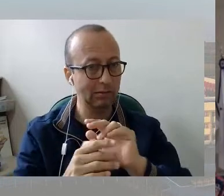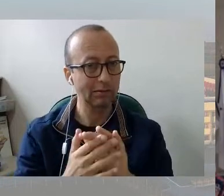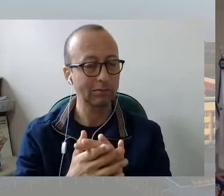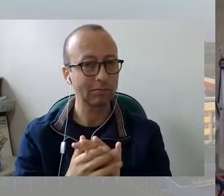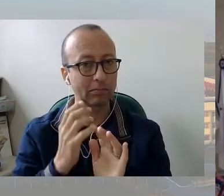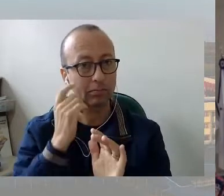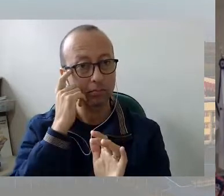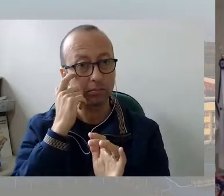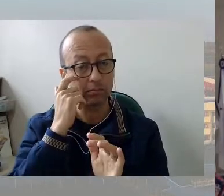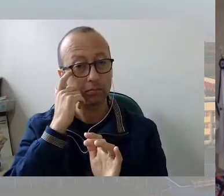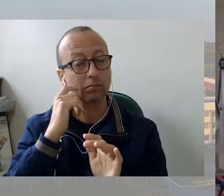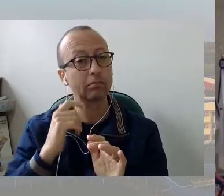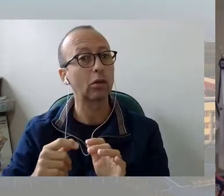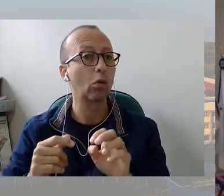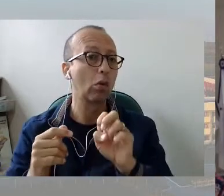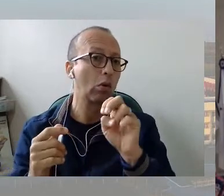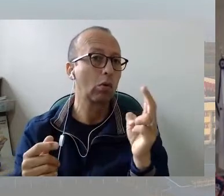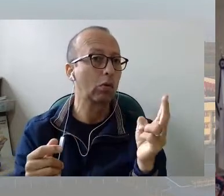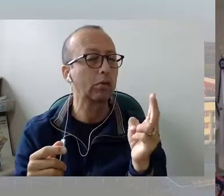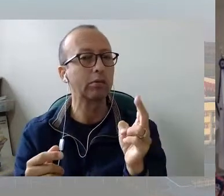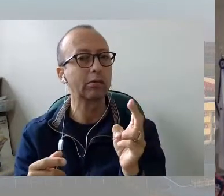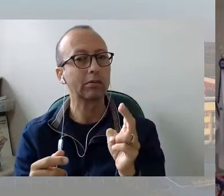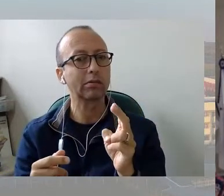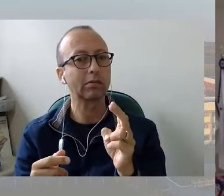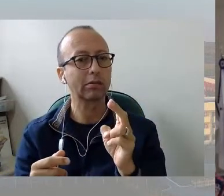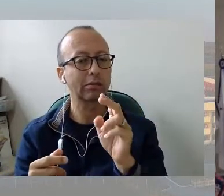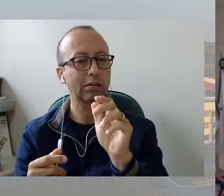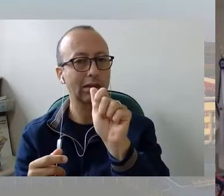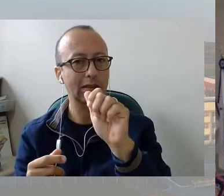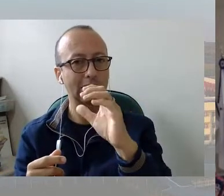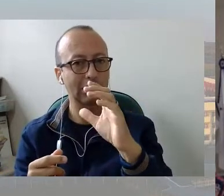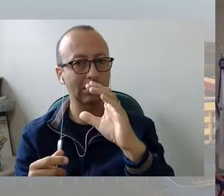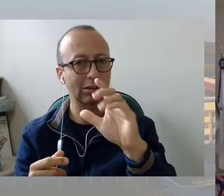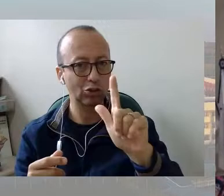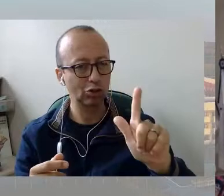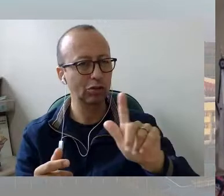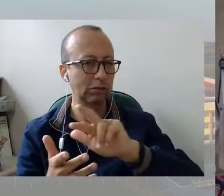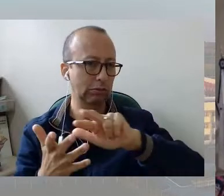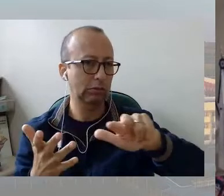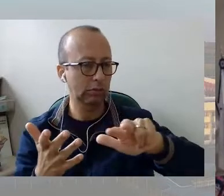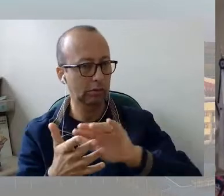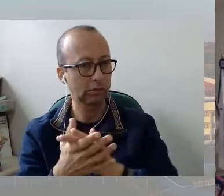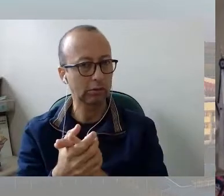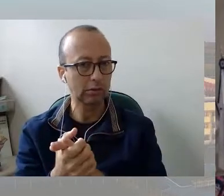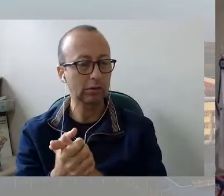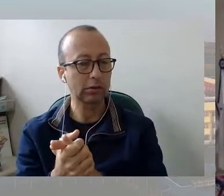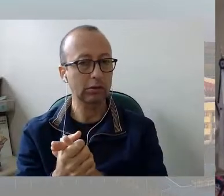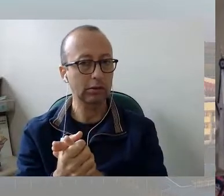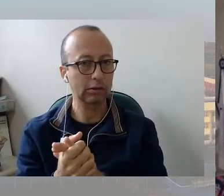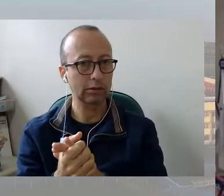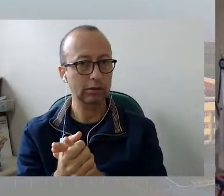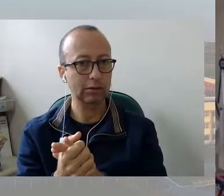como componentes complementares, outros na transversalidade e outros identificamos que estão pro forma,